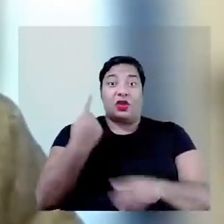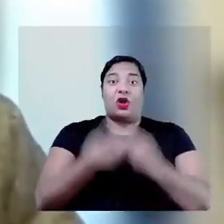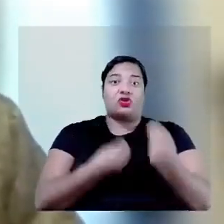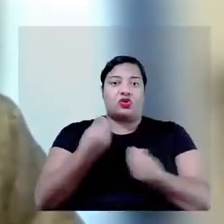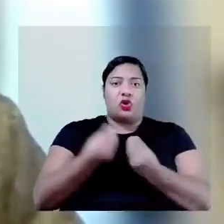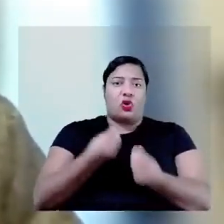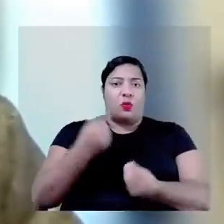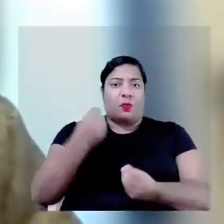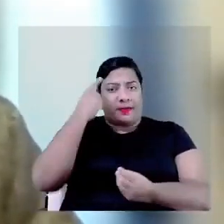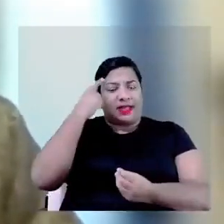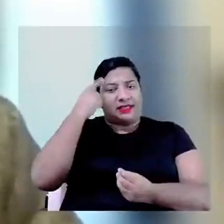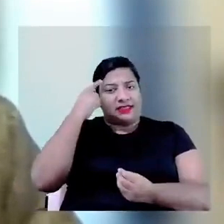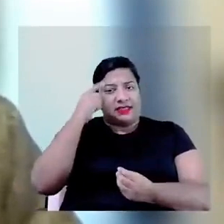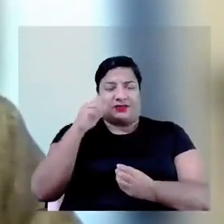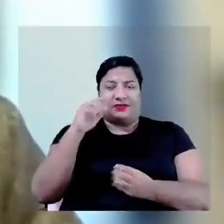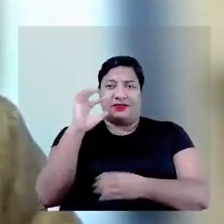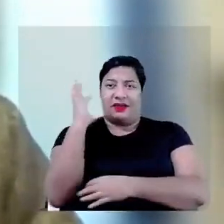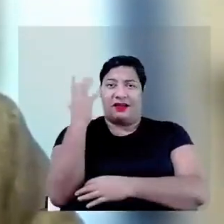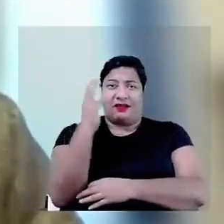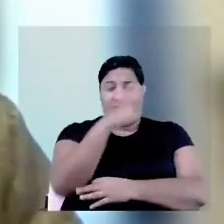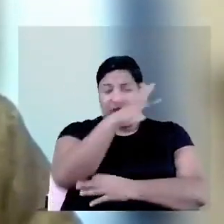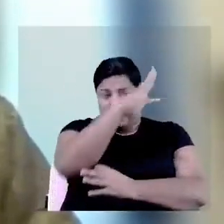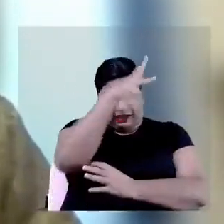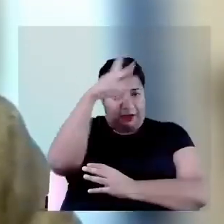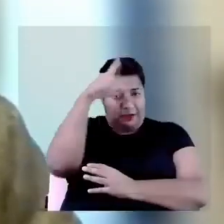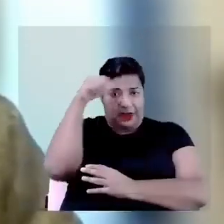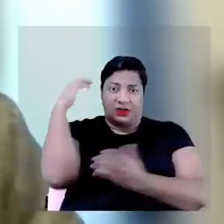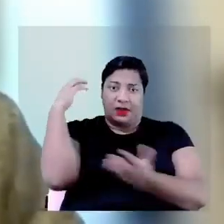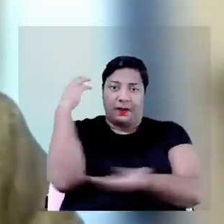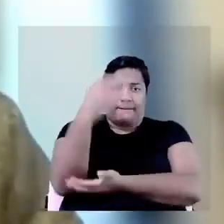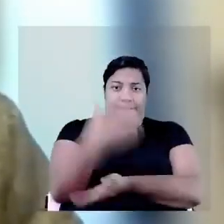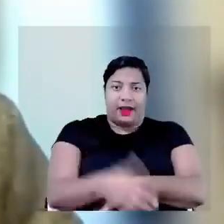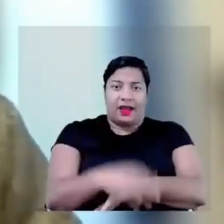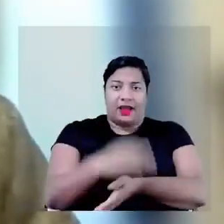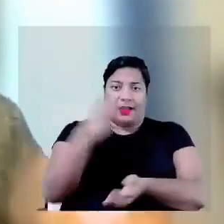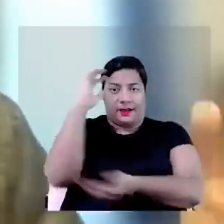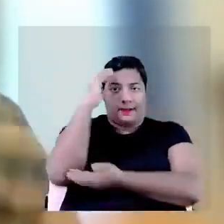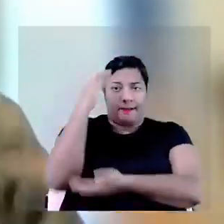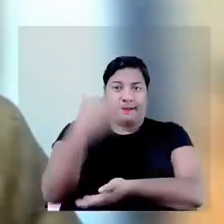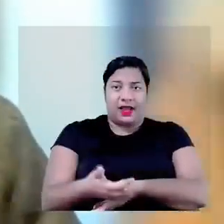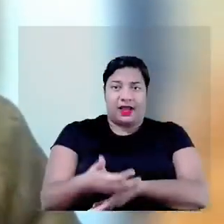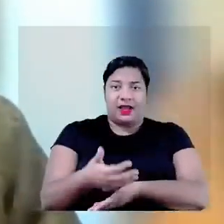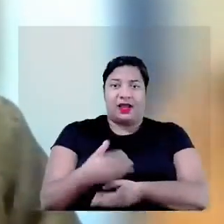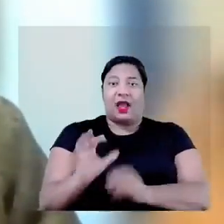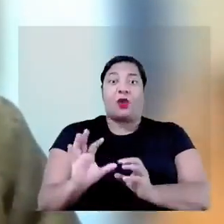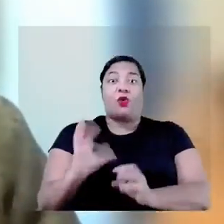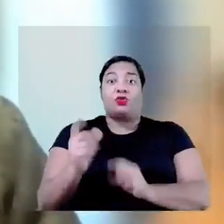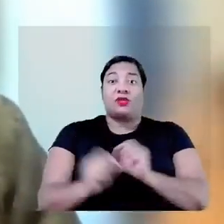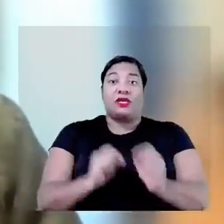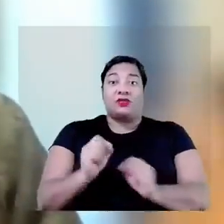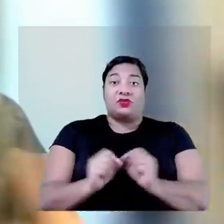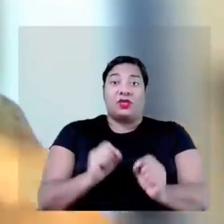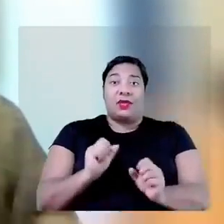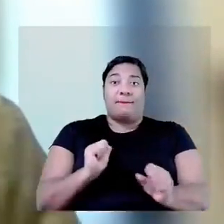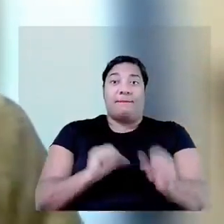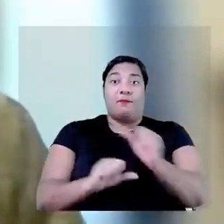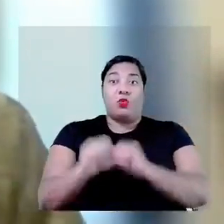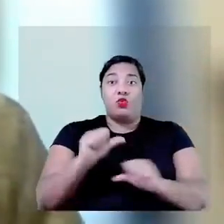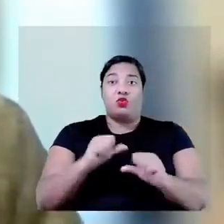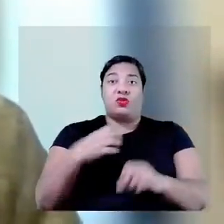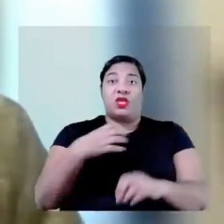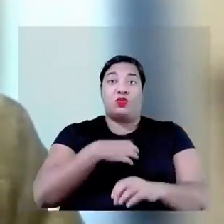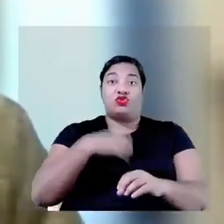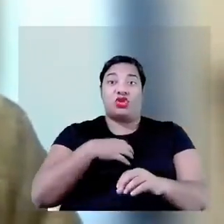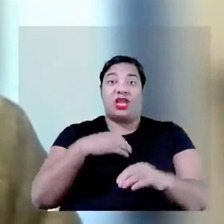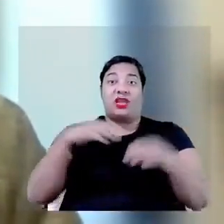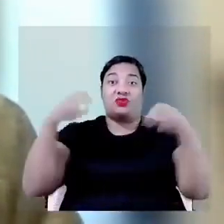a gente impede a, a, a formação dos padrões de chuva e com